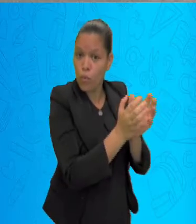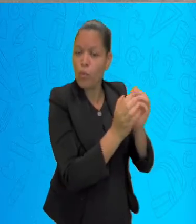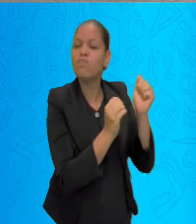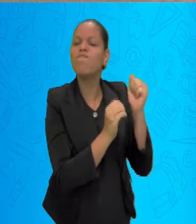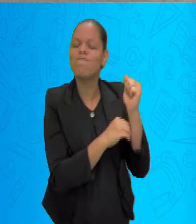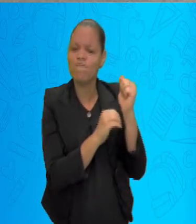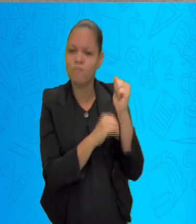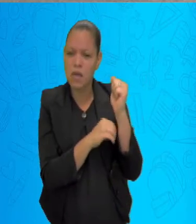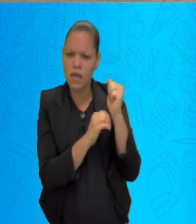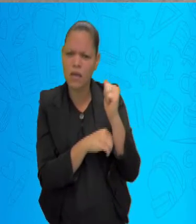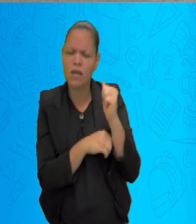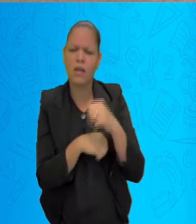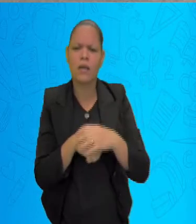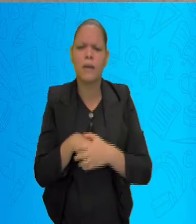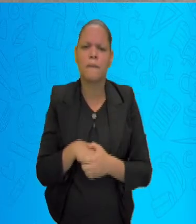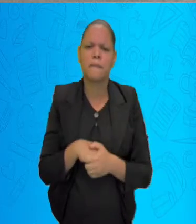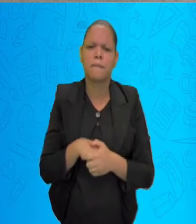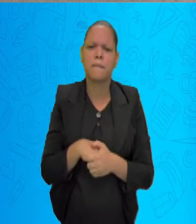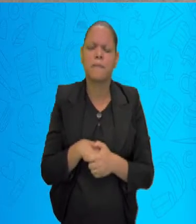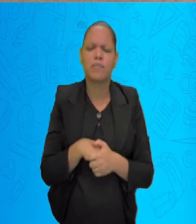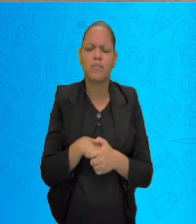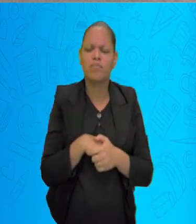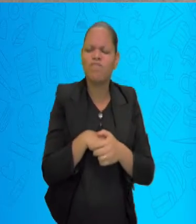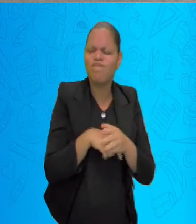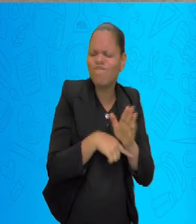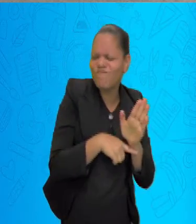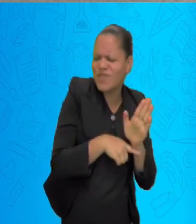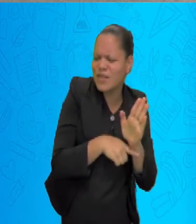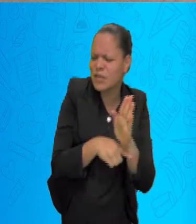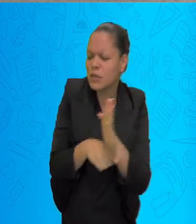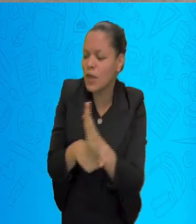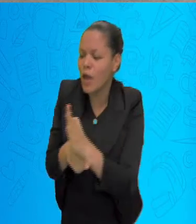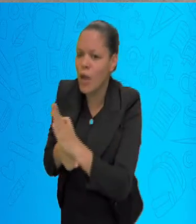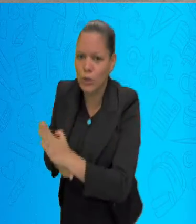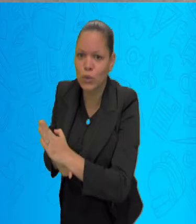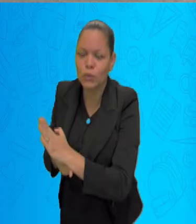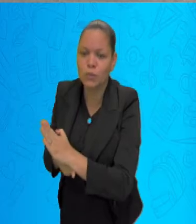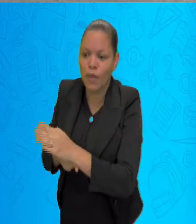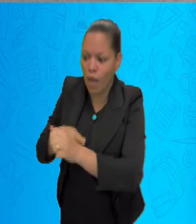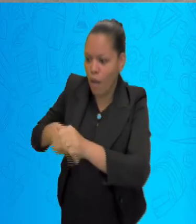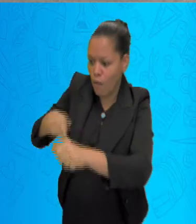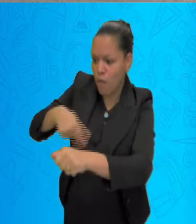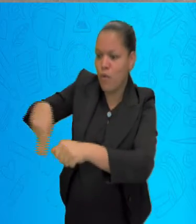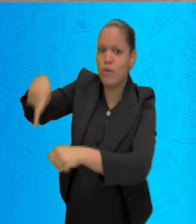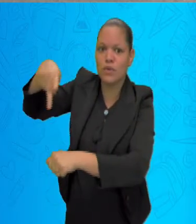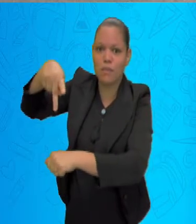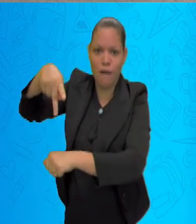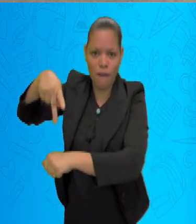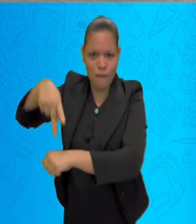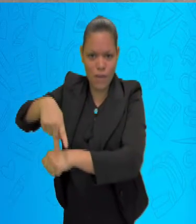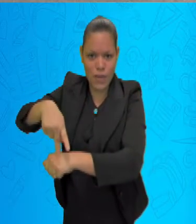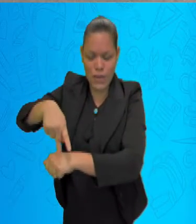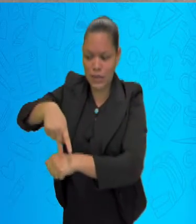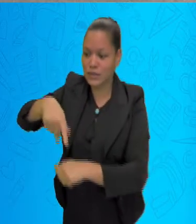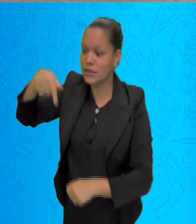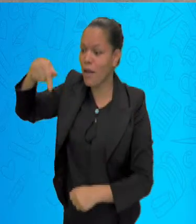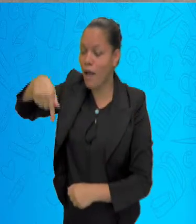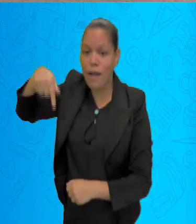ação conjunta boa parte das nações do Sul da América. No ano